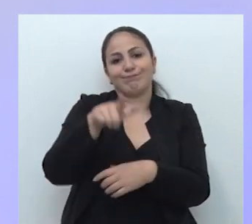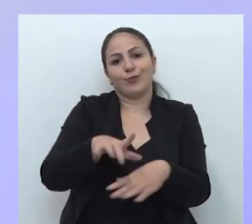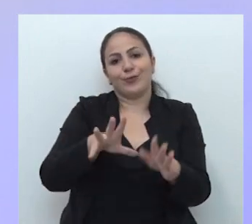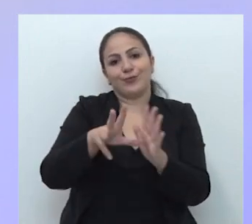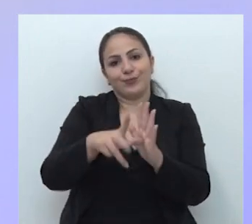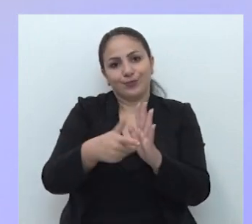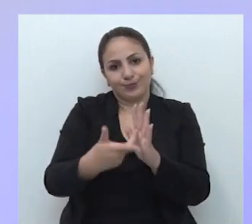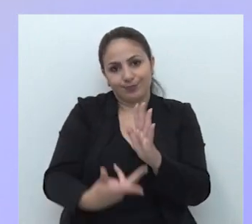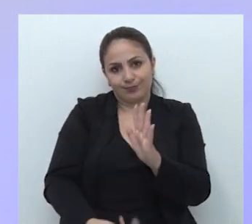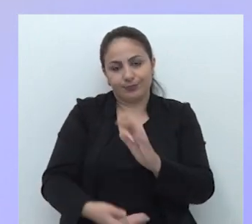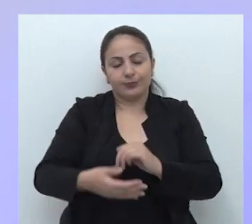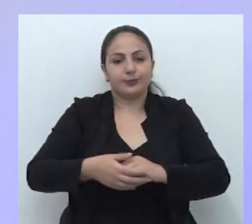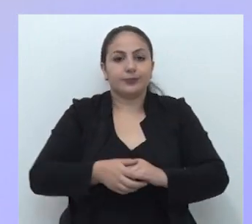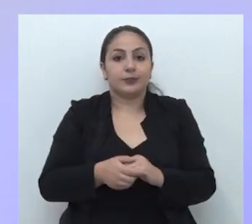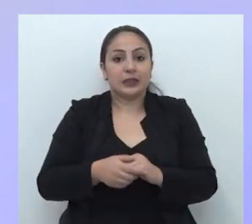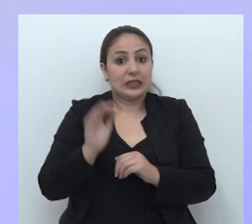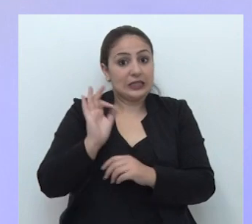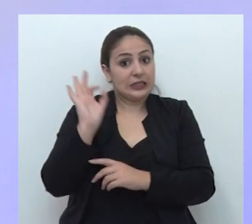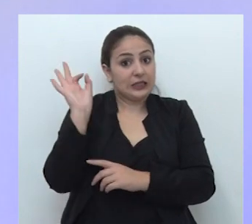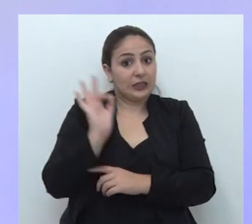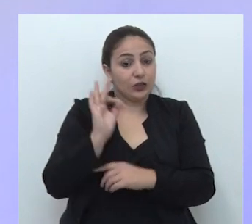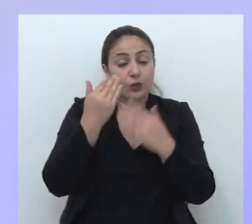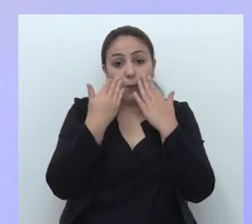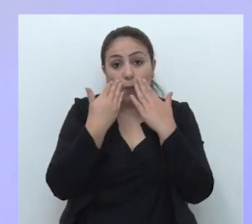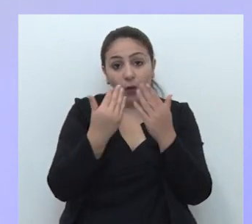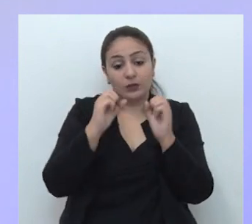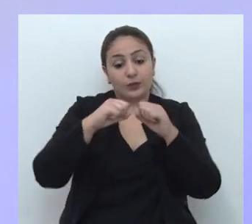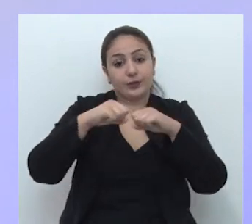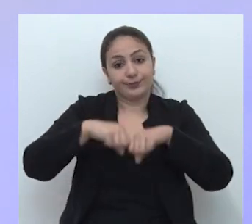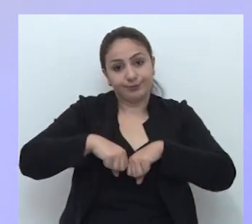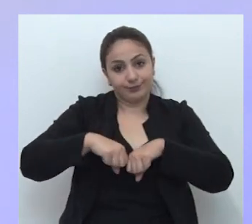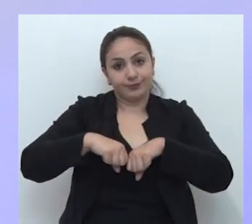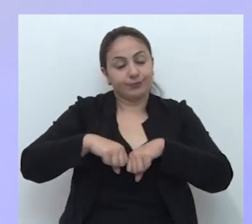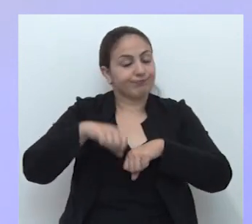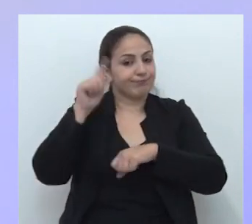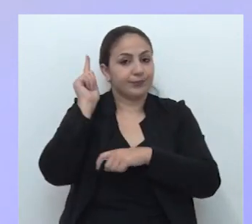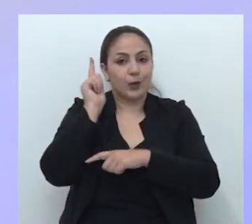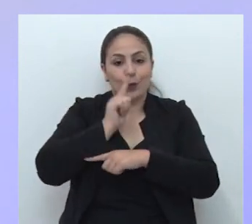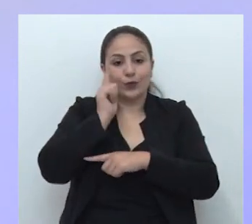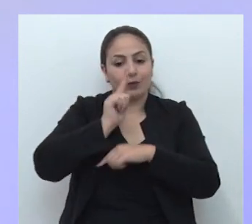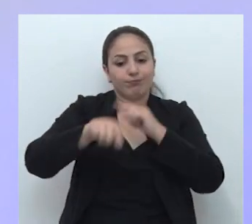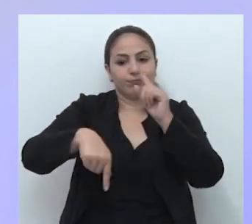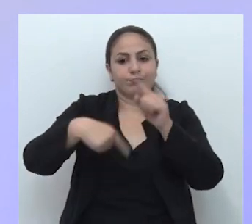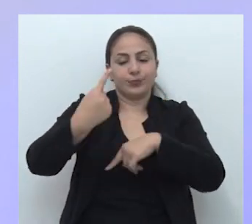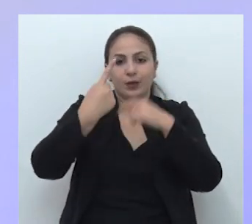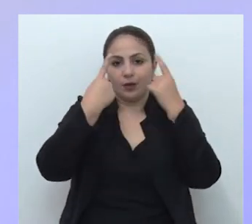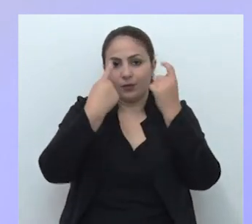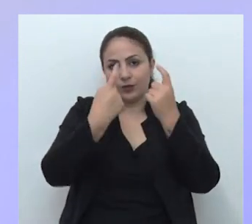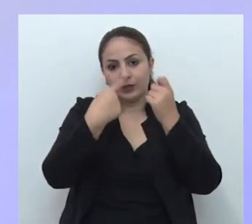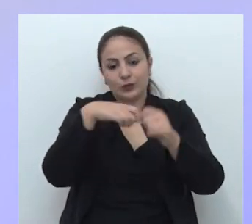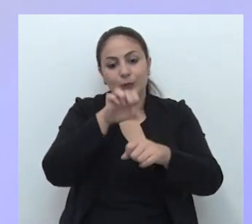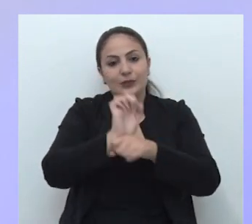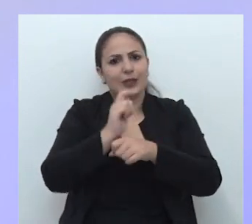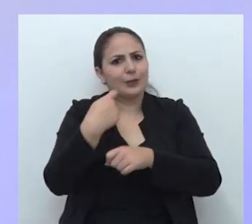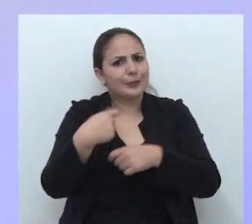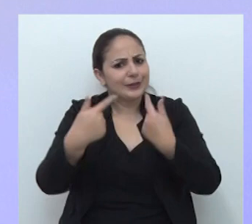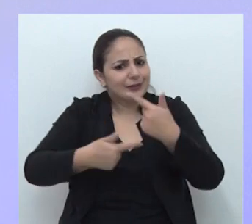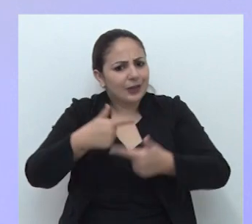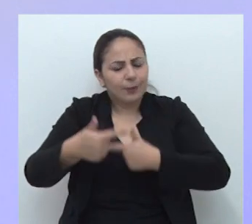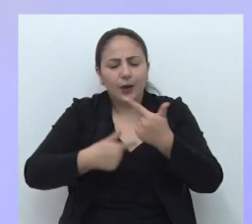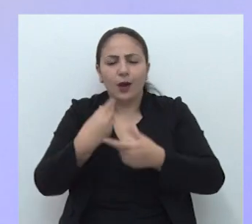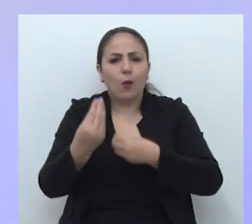cometer crimes. Esse índice mostra que o sistema convencional não vence a violência e que o Estado precisa